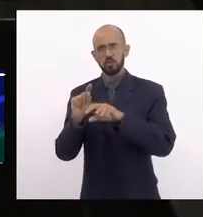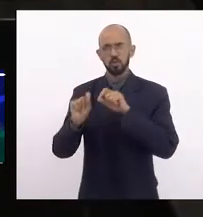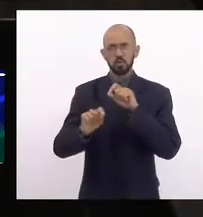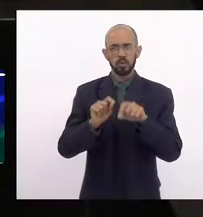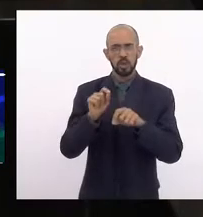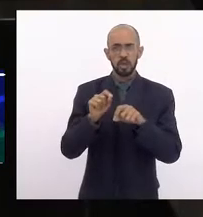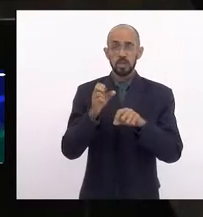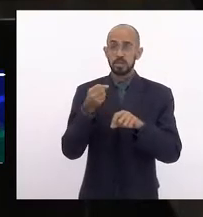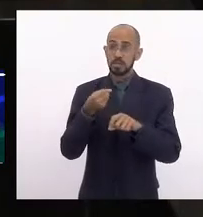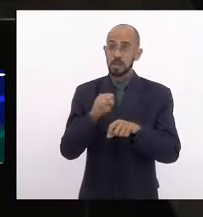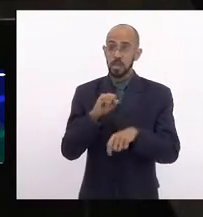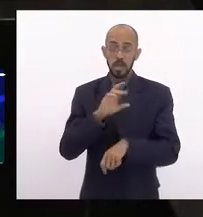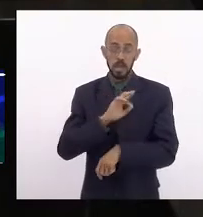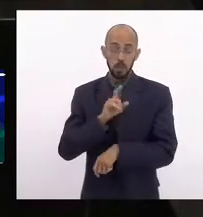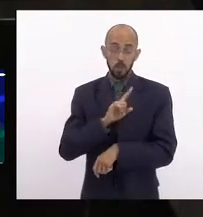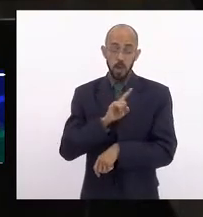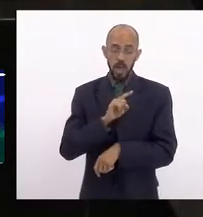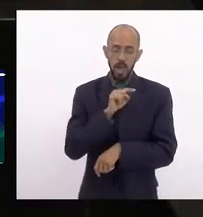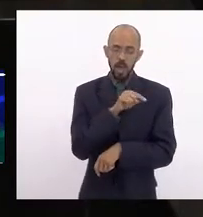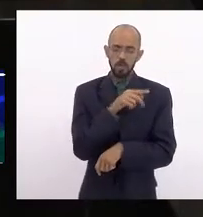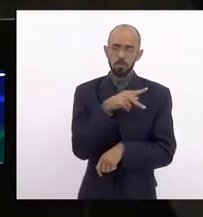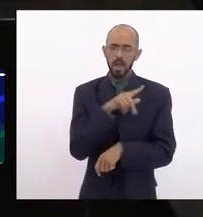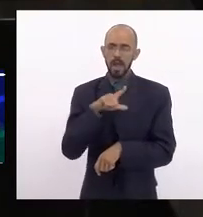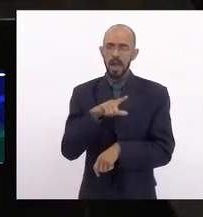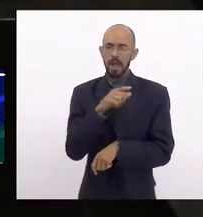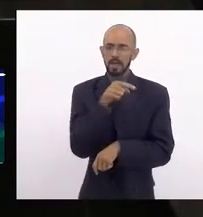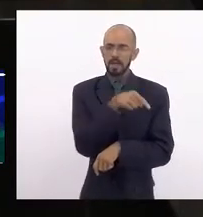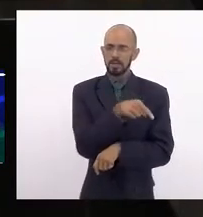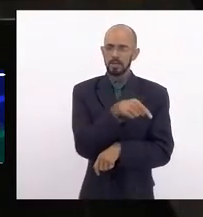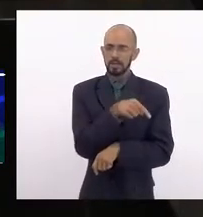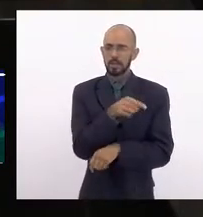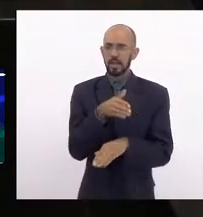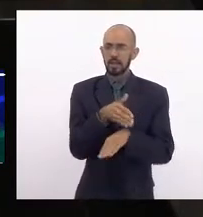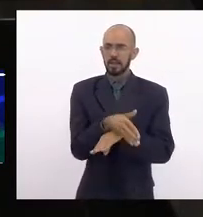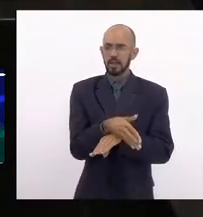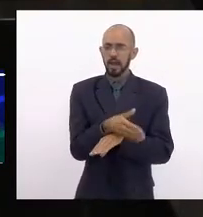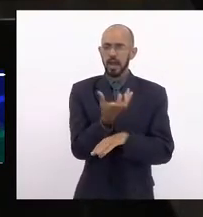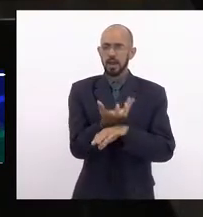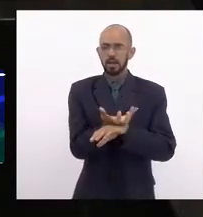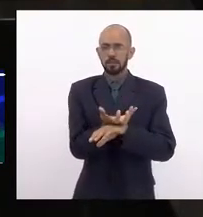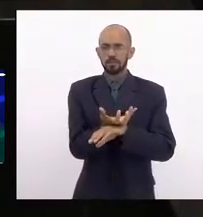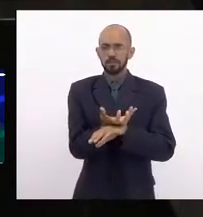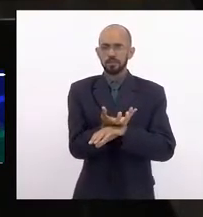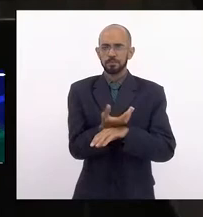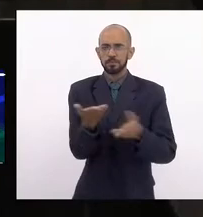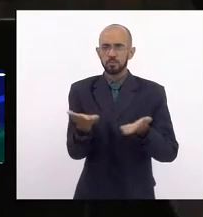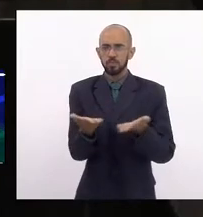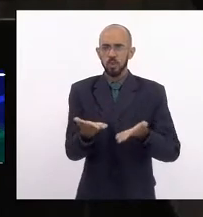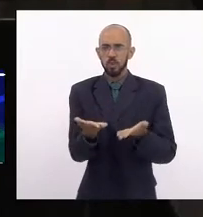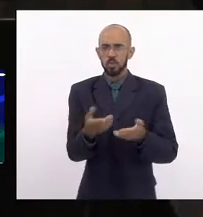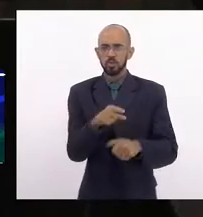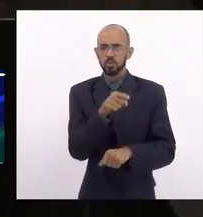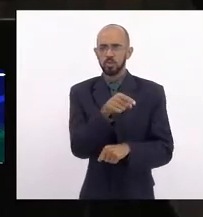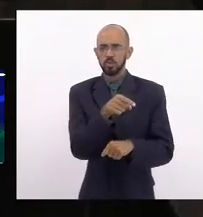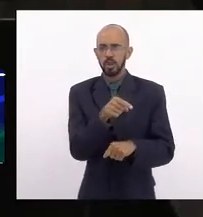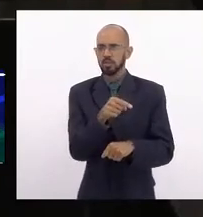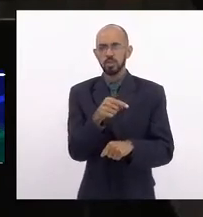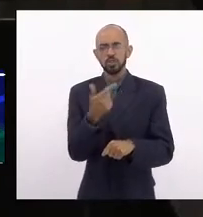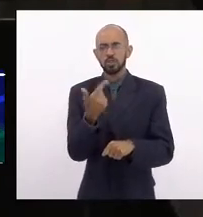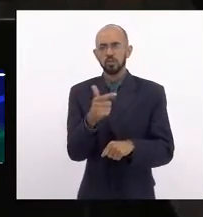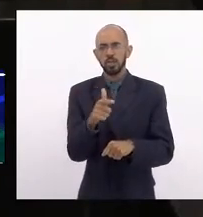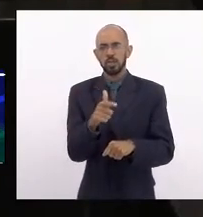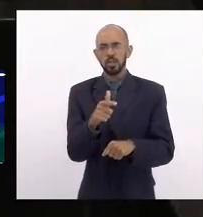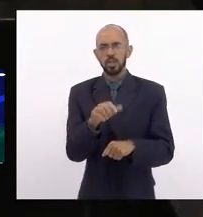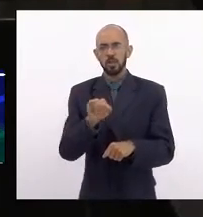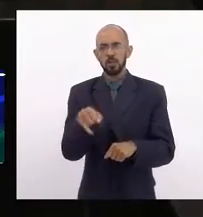fosse um projeto desse entrar na pauta hoje nós não estaremos aqui agora tendo a oportunidade de louvar